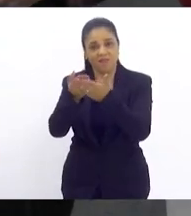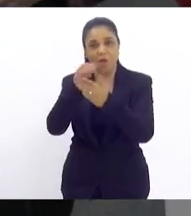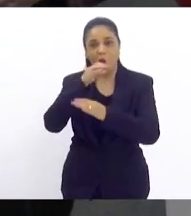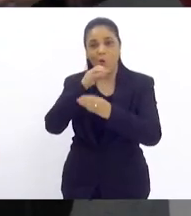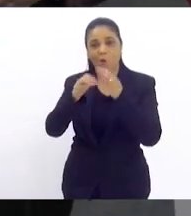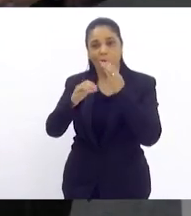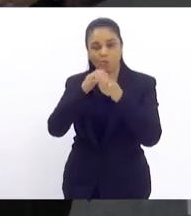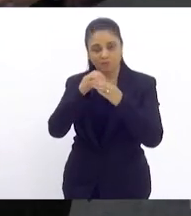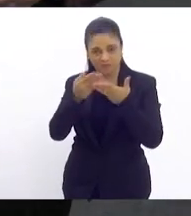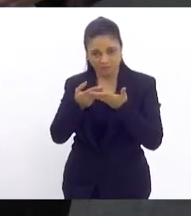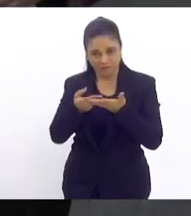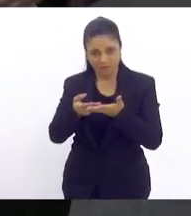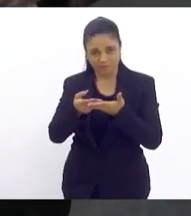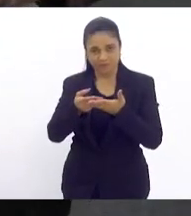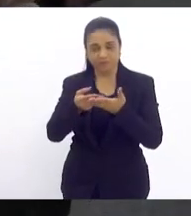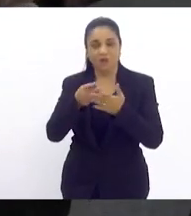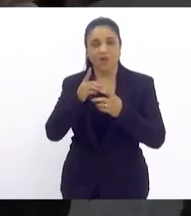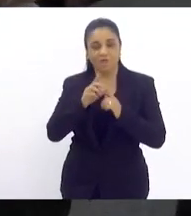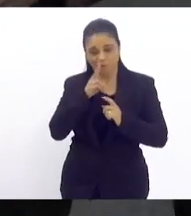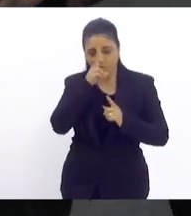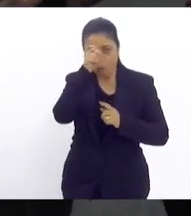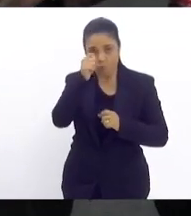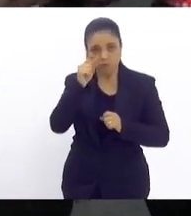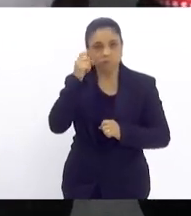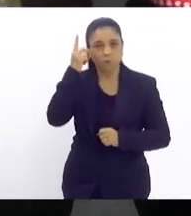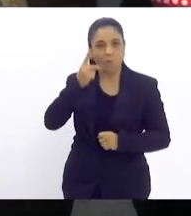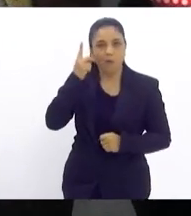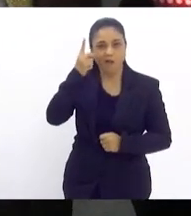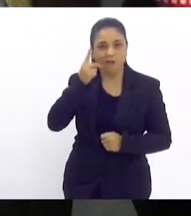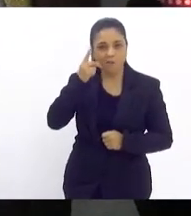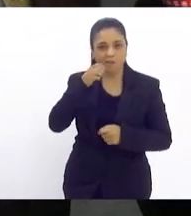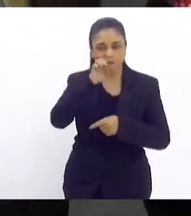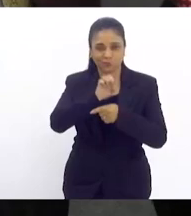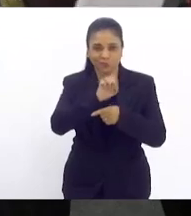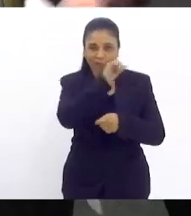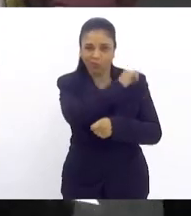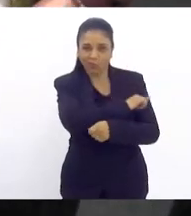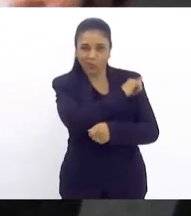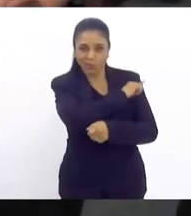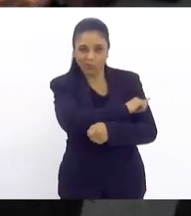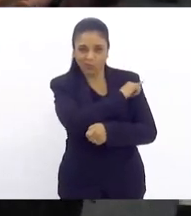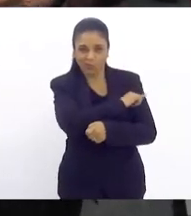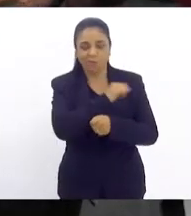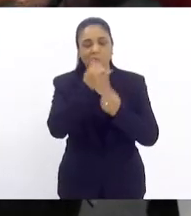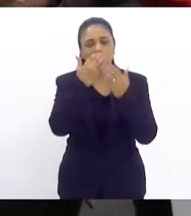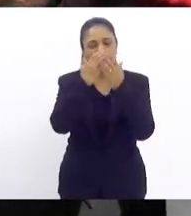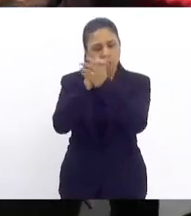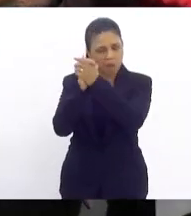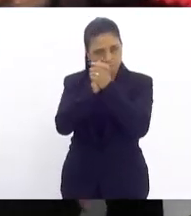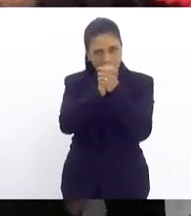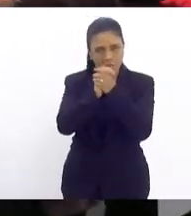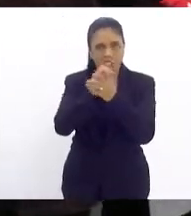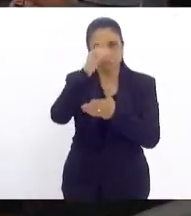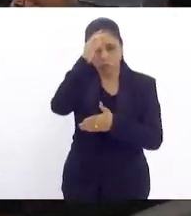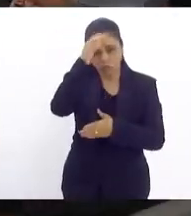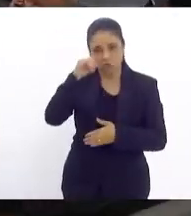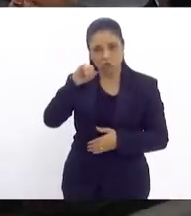trabalho da força do Parlamento do Rio de Janeiro então Parabéns deputado